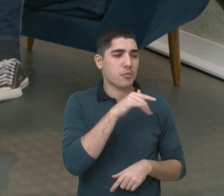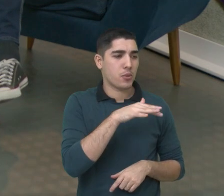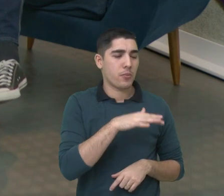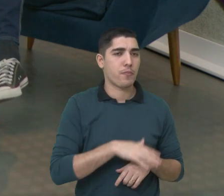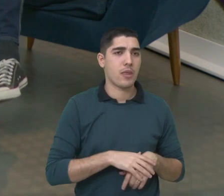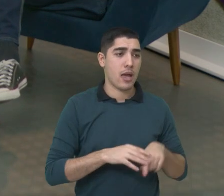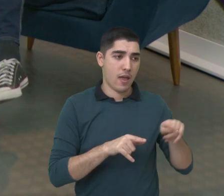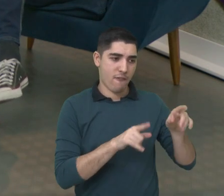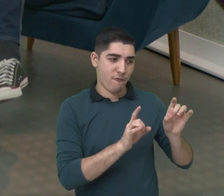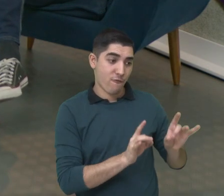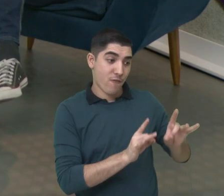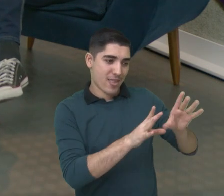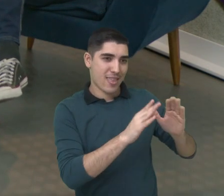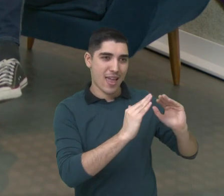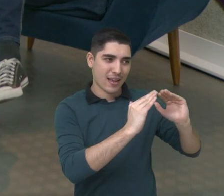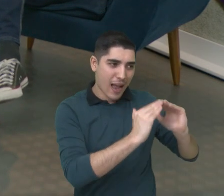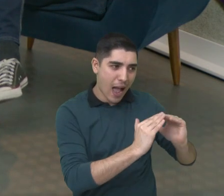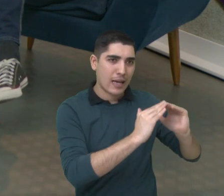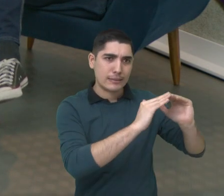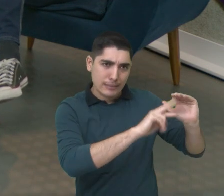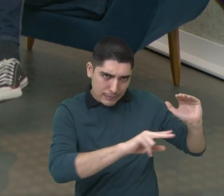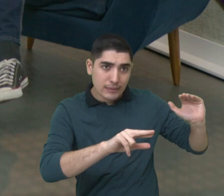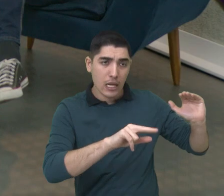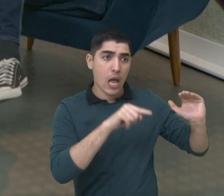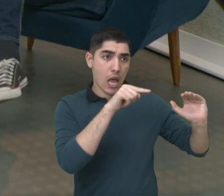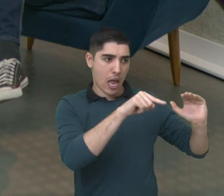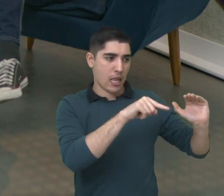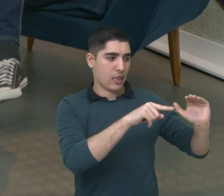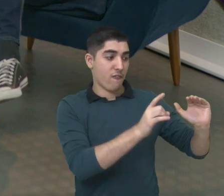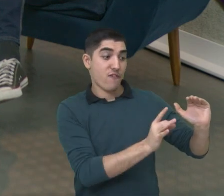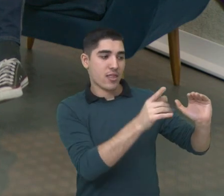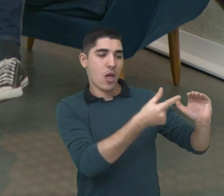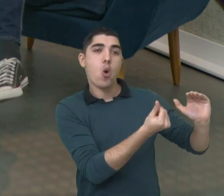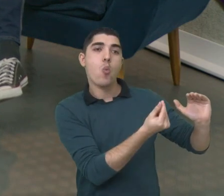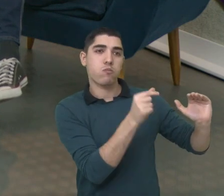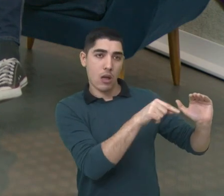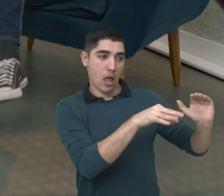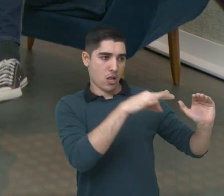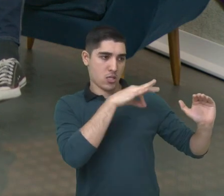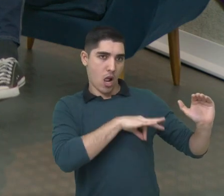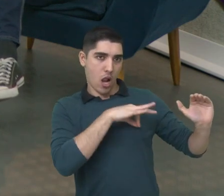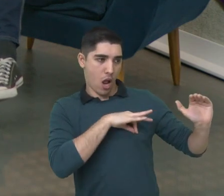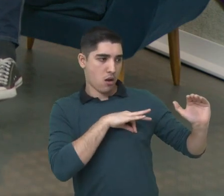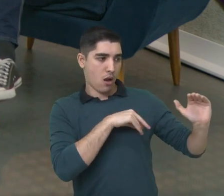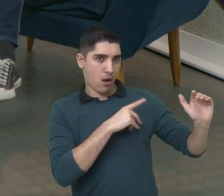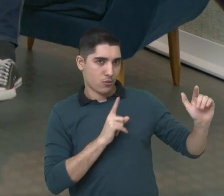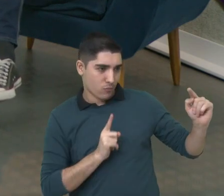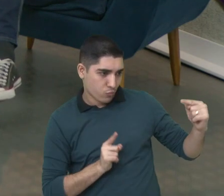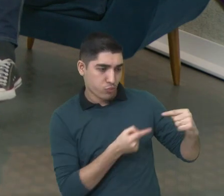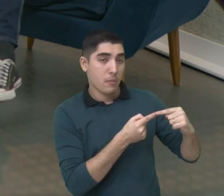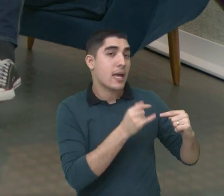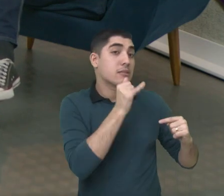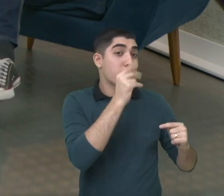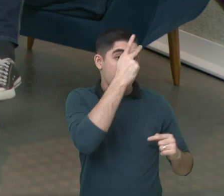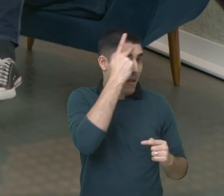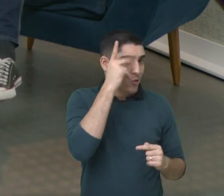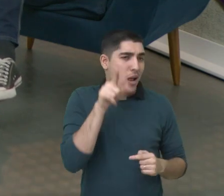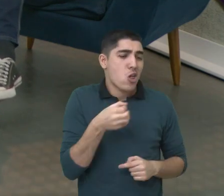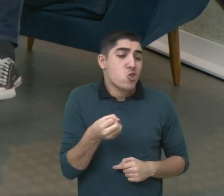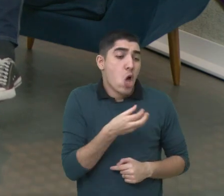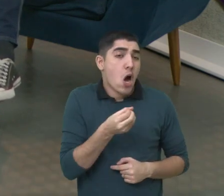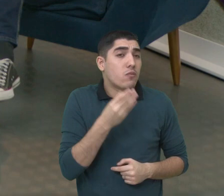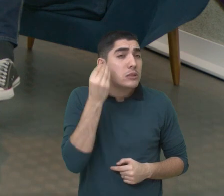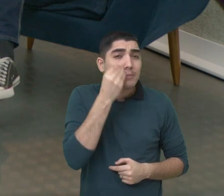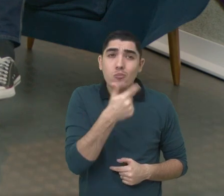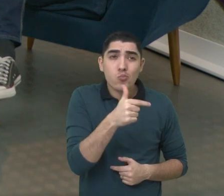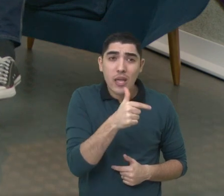né, o valor da venda do imóvel, ele influencia na experiência do corretor? Então, assim, o corretor que está começando, ele vai pegar imóveis mais baratos, conforme